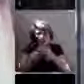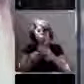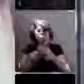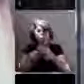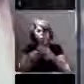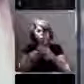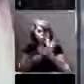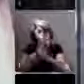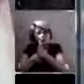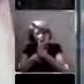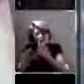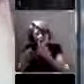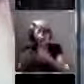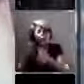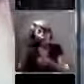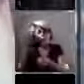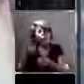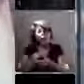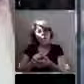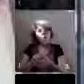Eu acho que o conceito seria